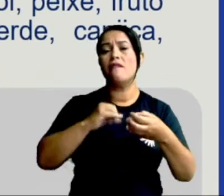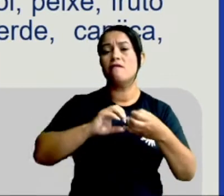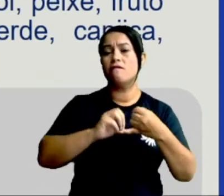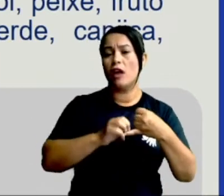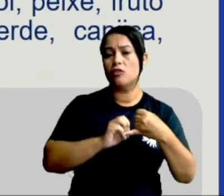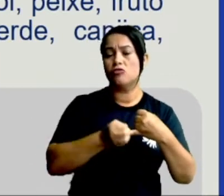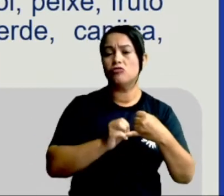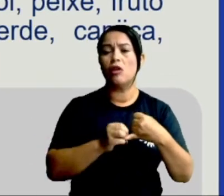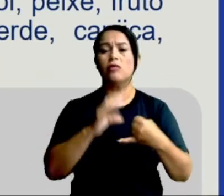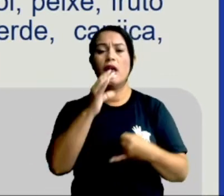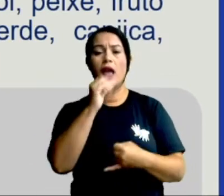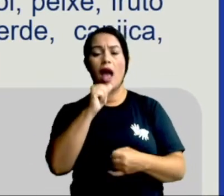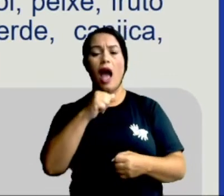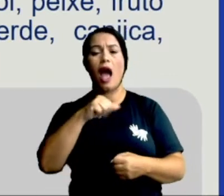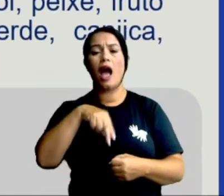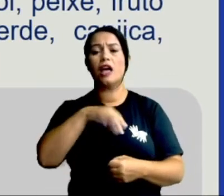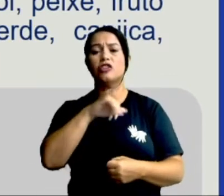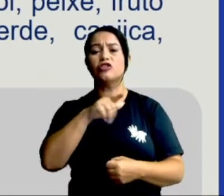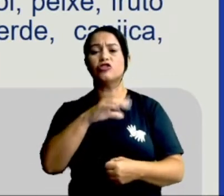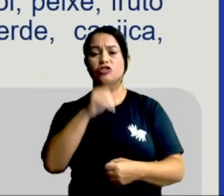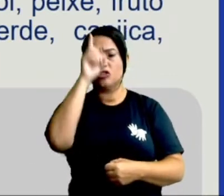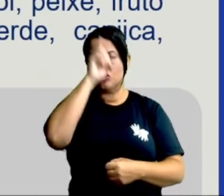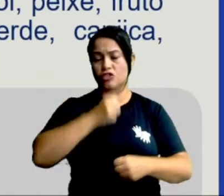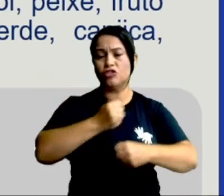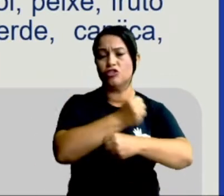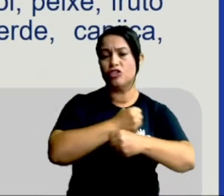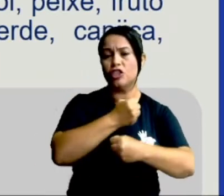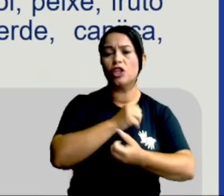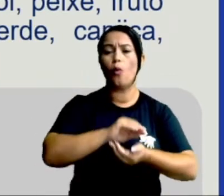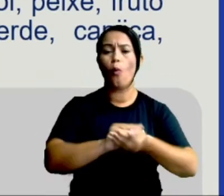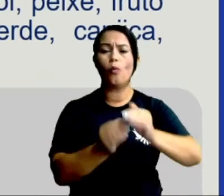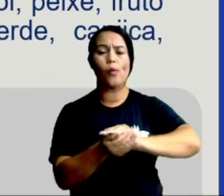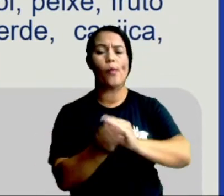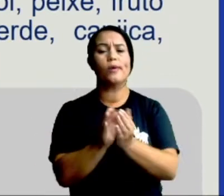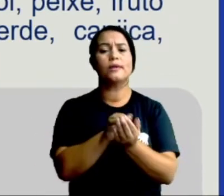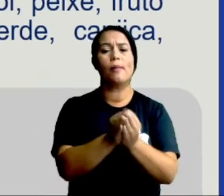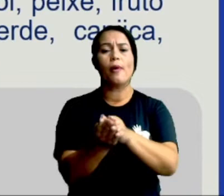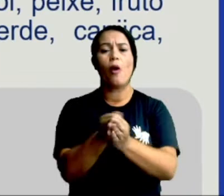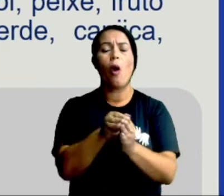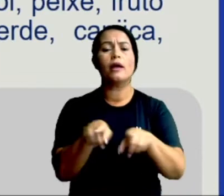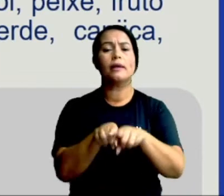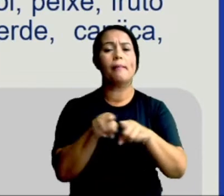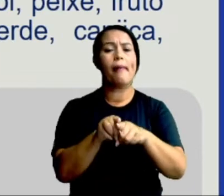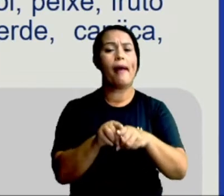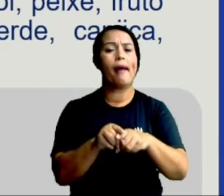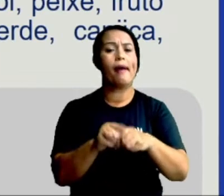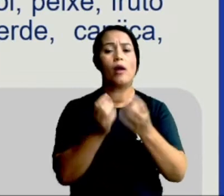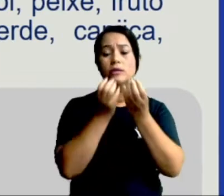verde, canjica, cuscuz, tapioca, milho verde cozido,